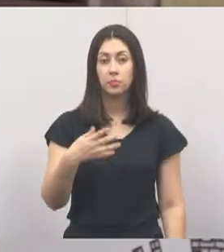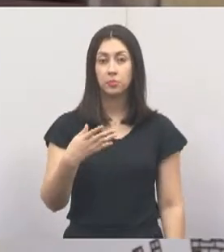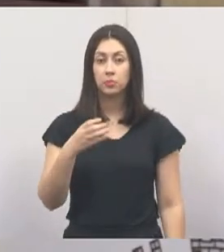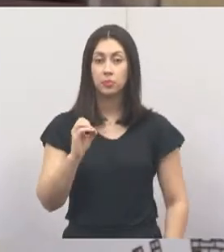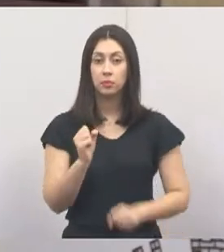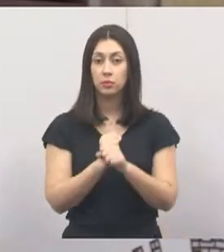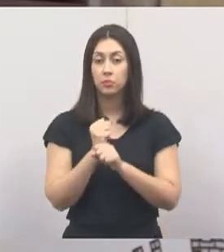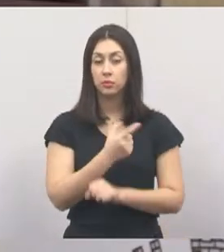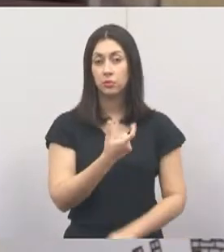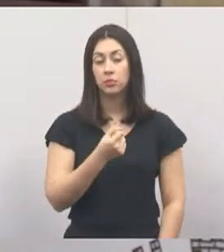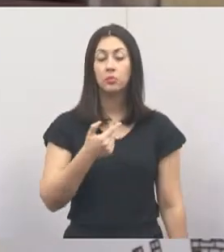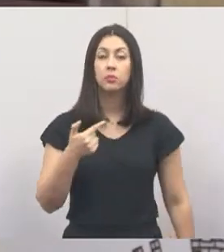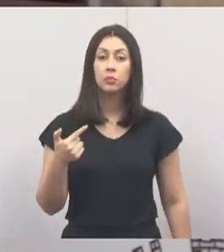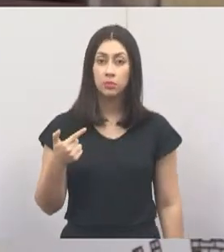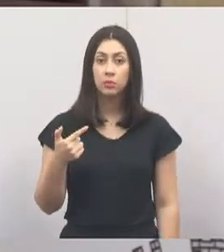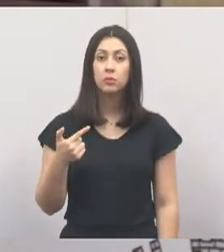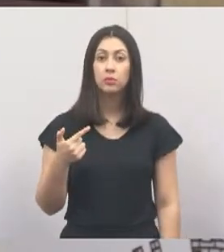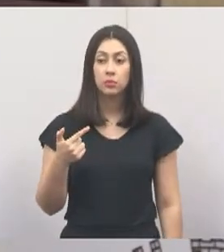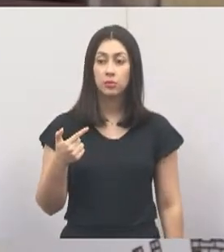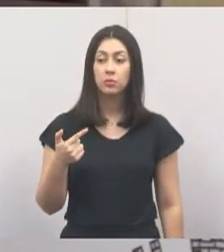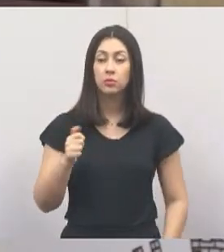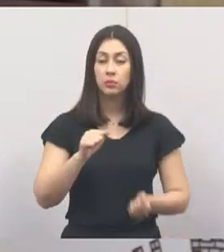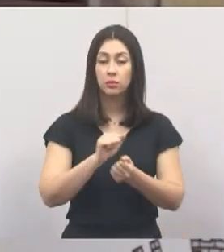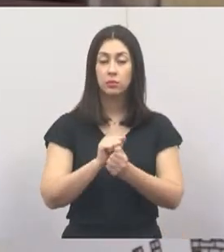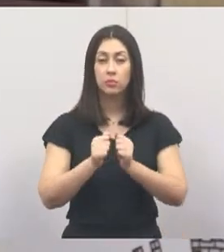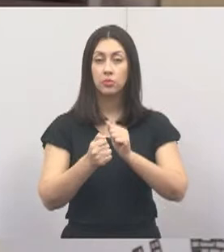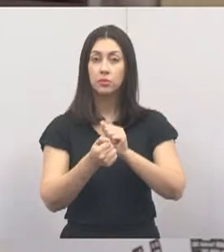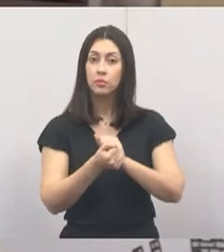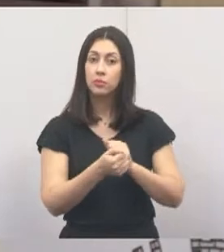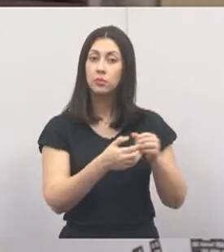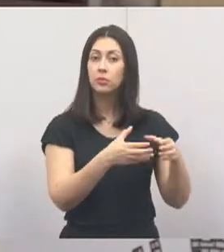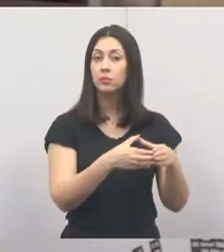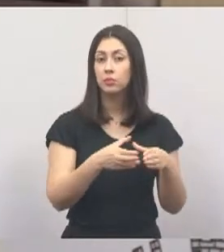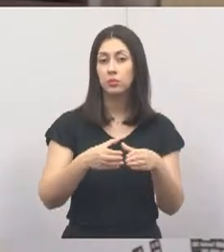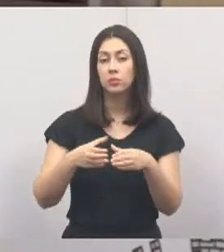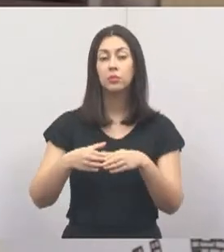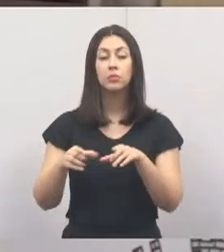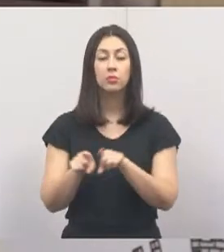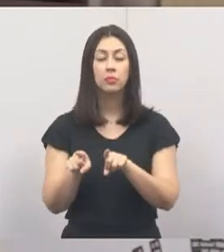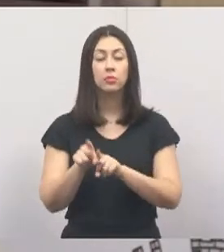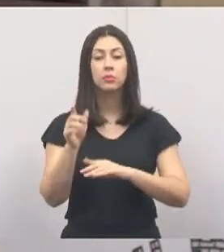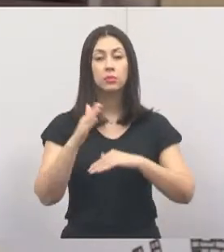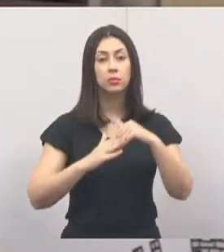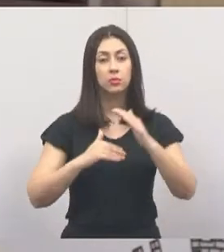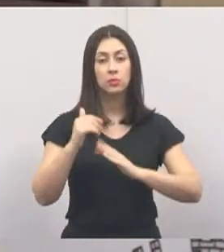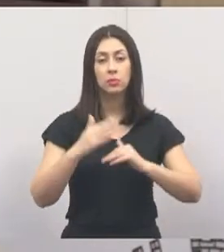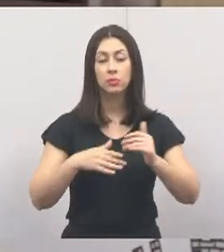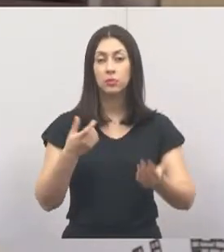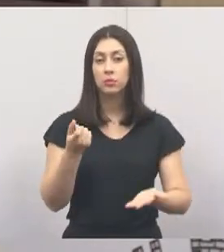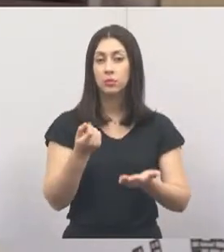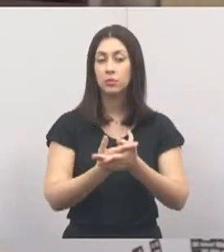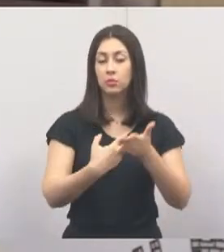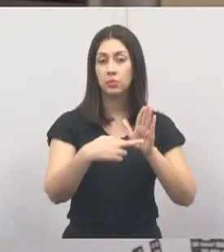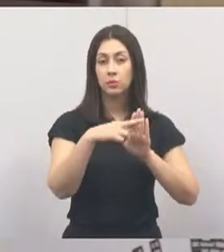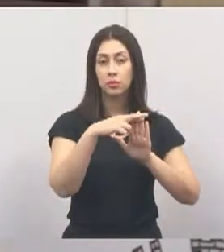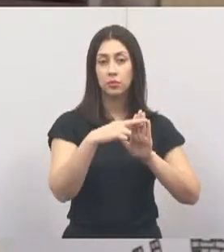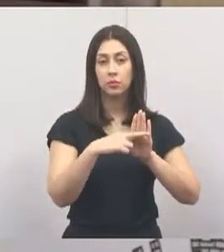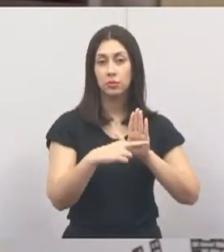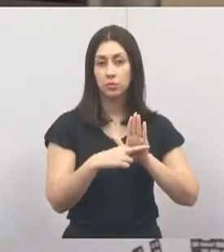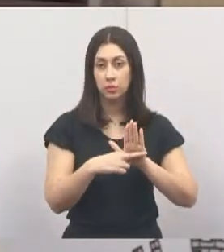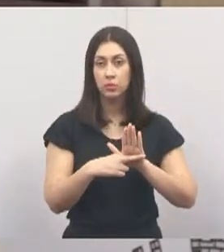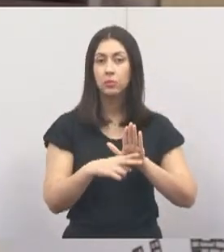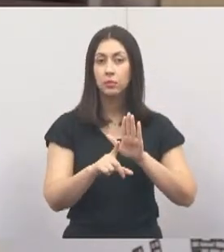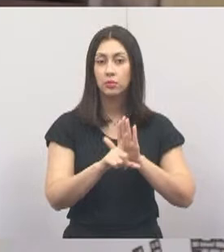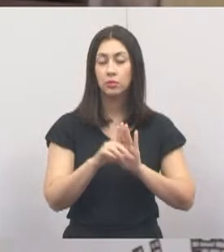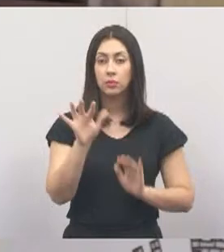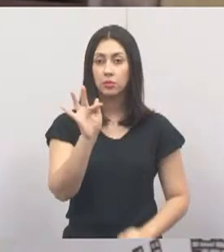de 2022 para adequação de setores e atividades gratificadas à regulamentação de dispositivos